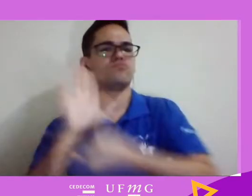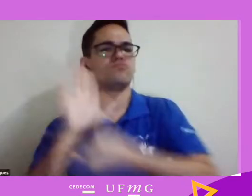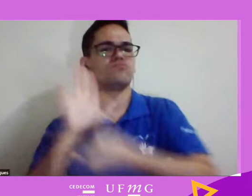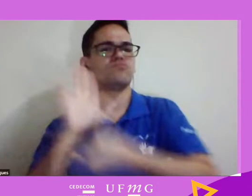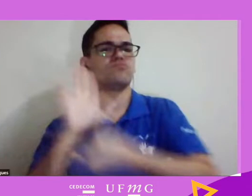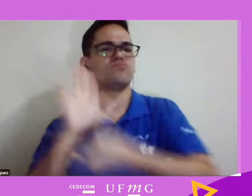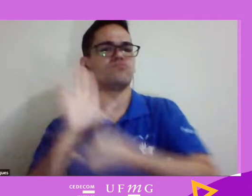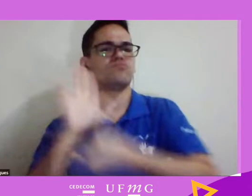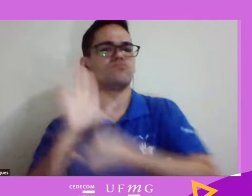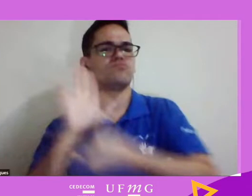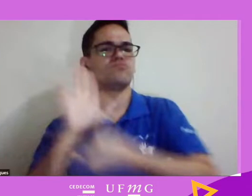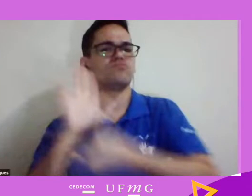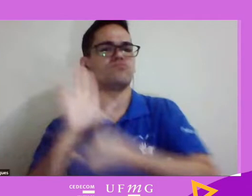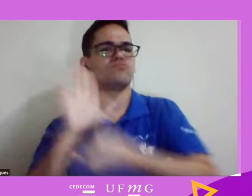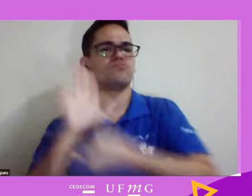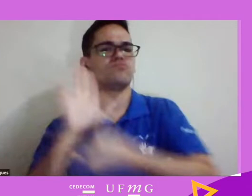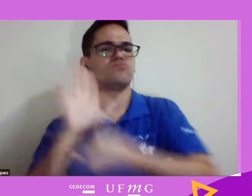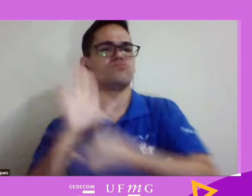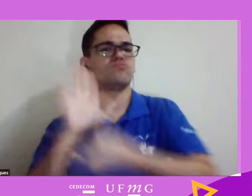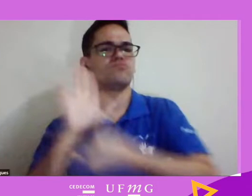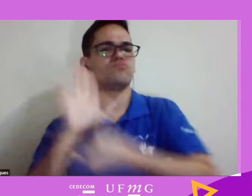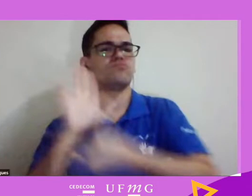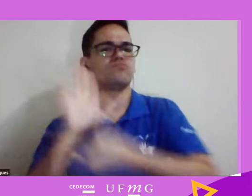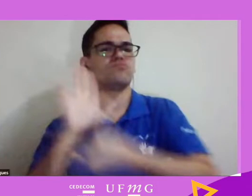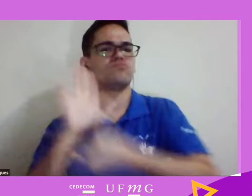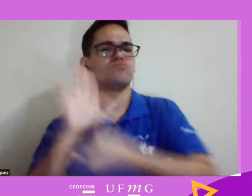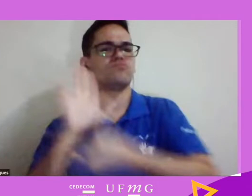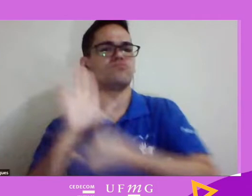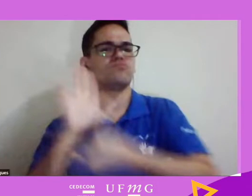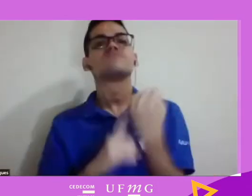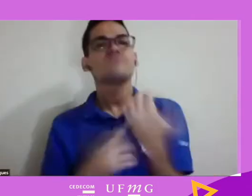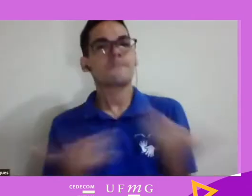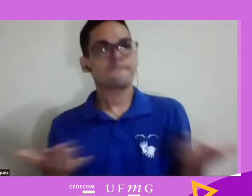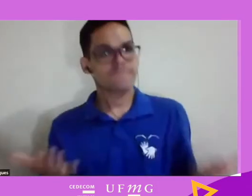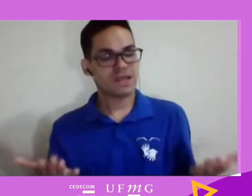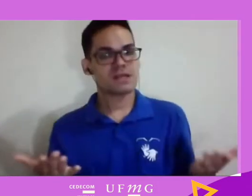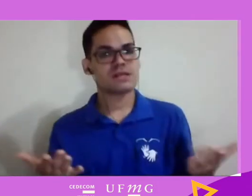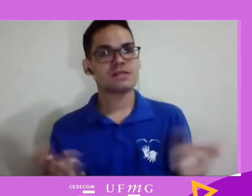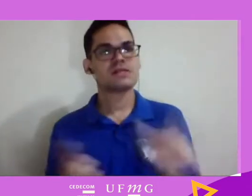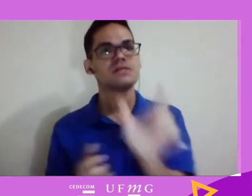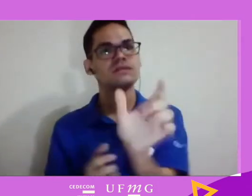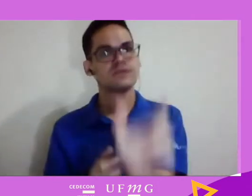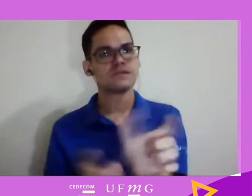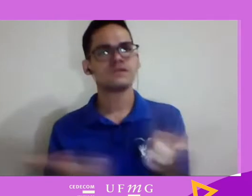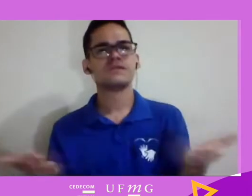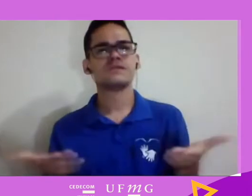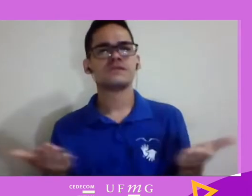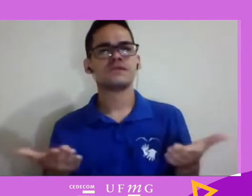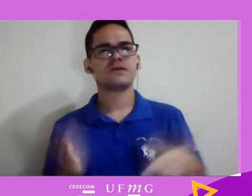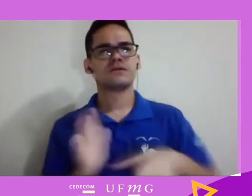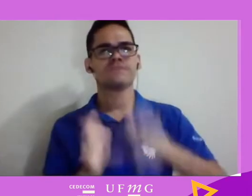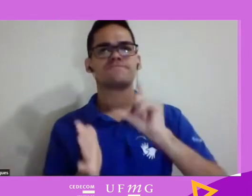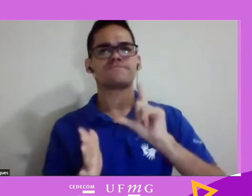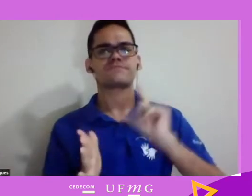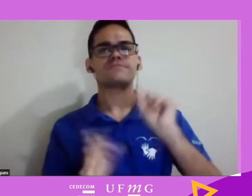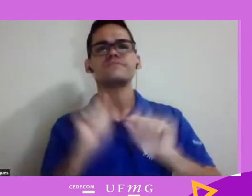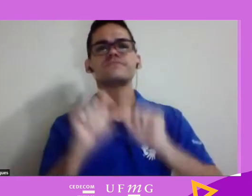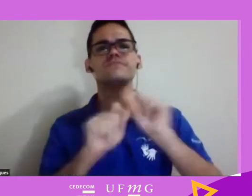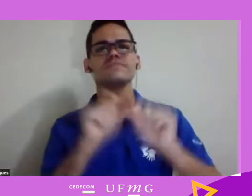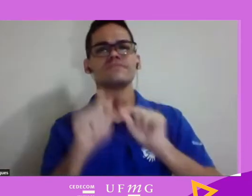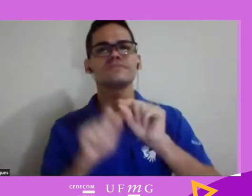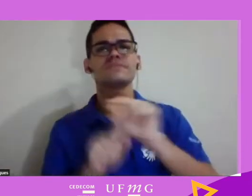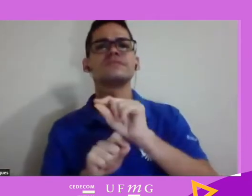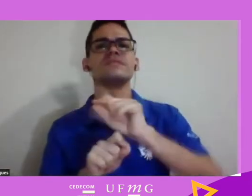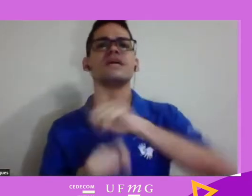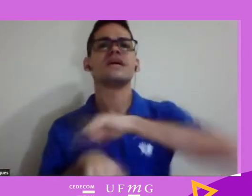consumidos pelas bordas. E esse termo, que inicialmente foi proposto como intertextualidade transmídia, que vem numa discussão